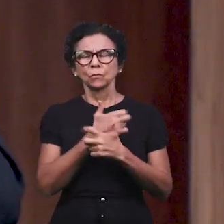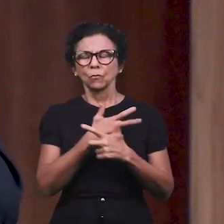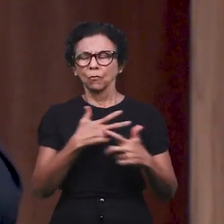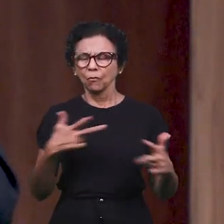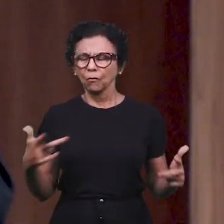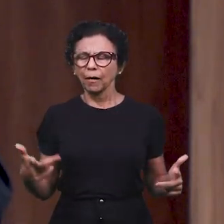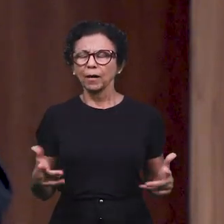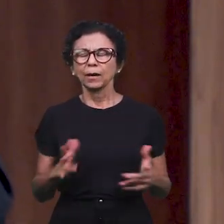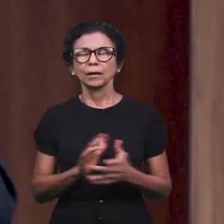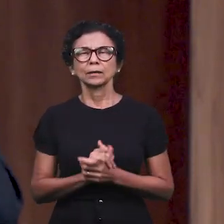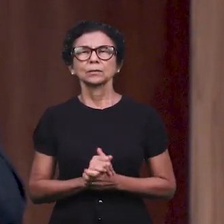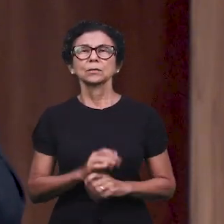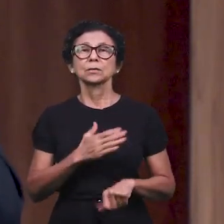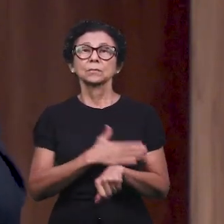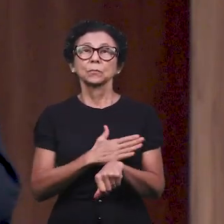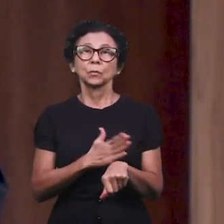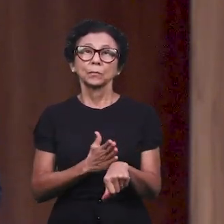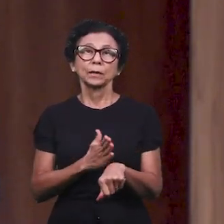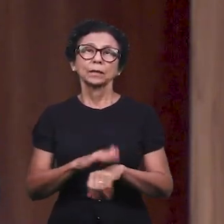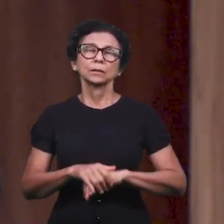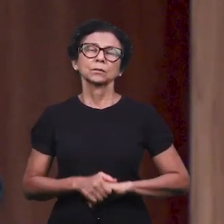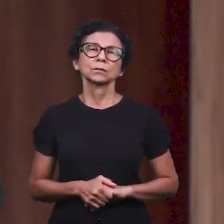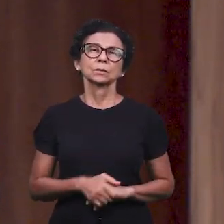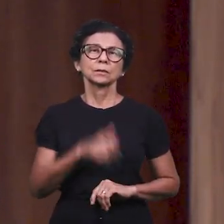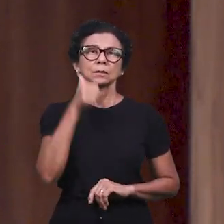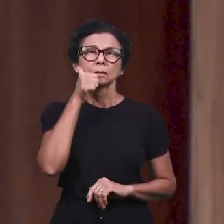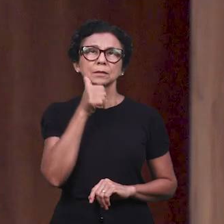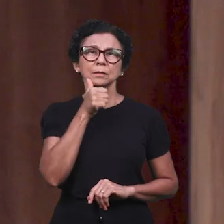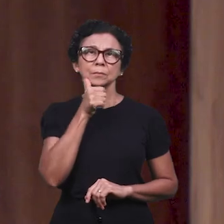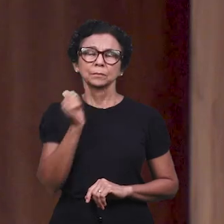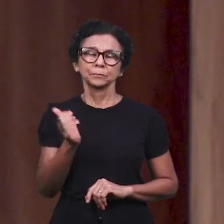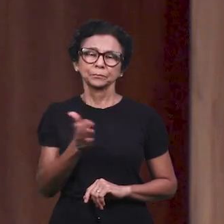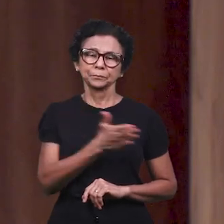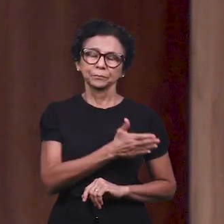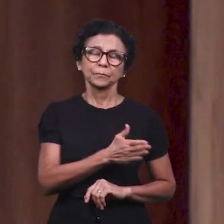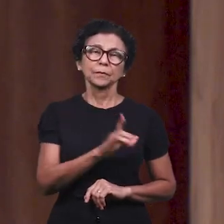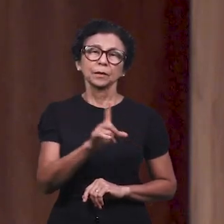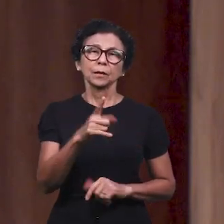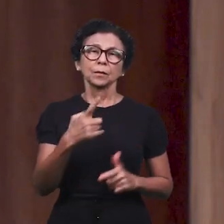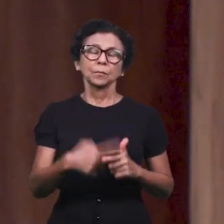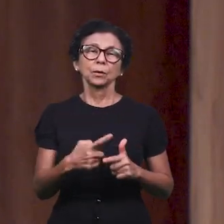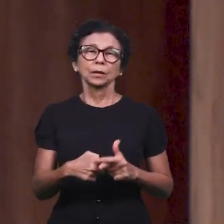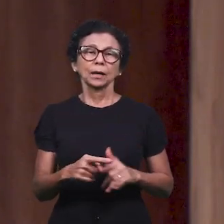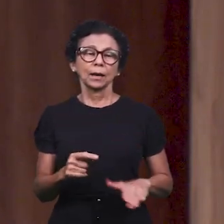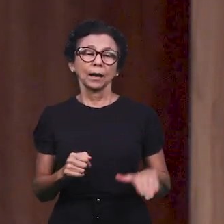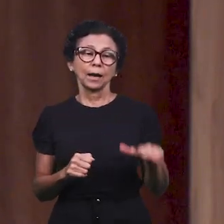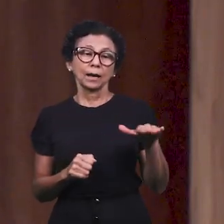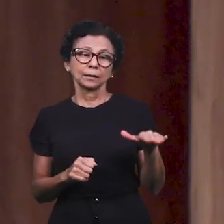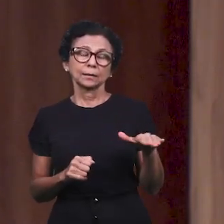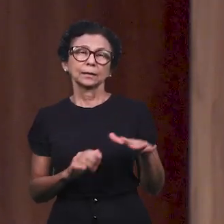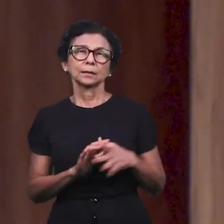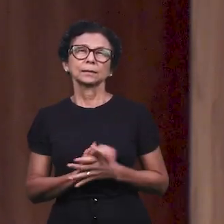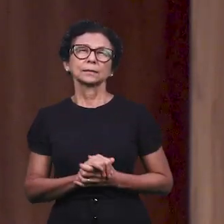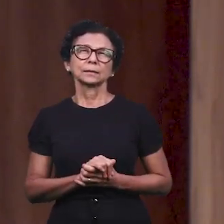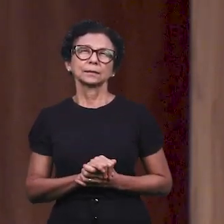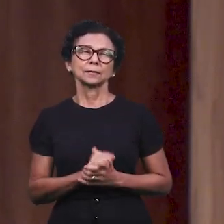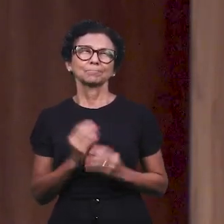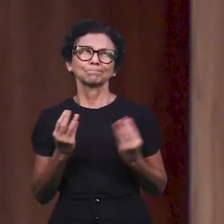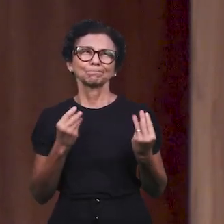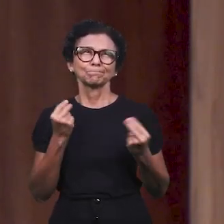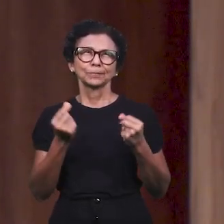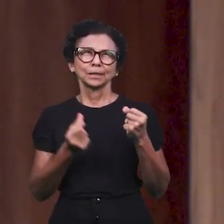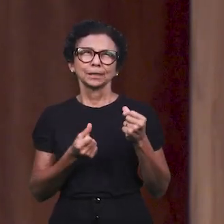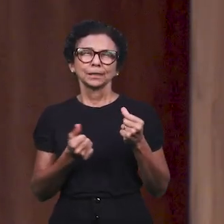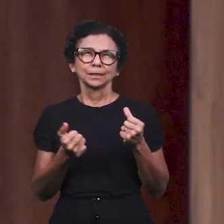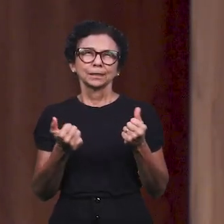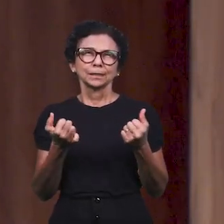vários exemplos de vários momentos, e ela era colocada de lado, porque a criança, ela tem essa crueldade, a criança